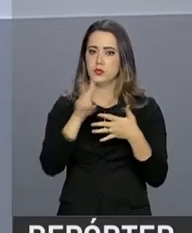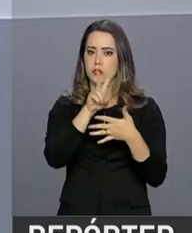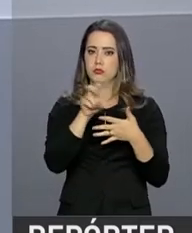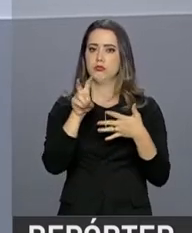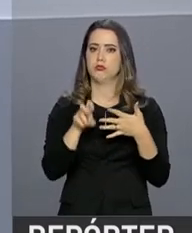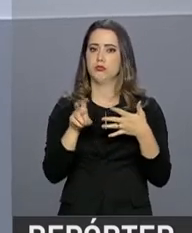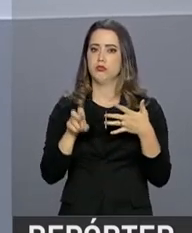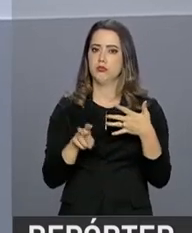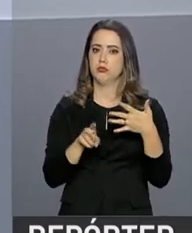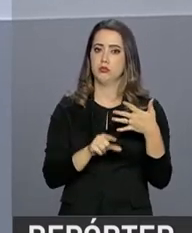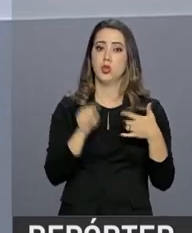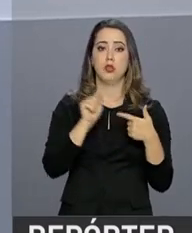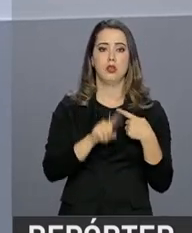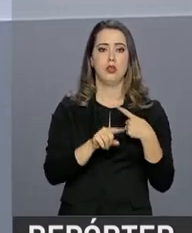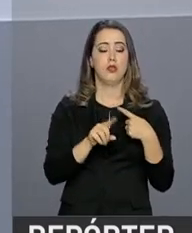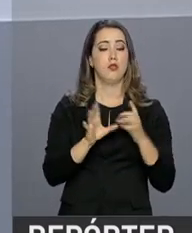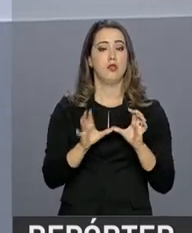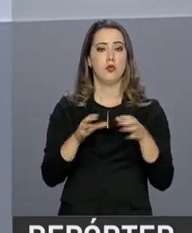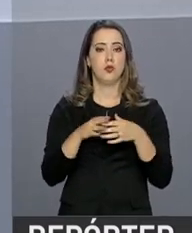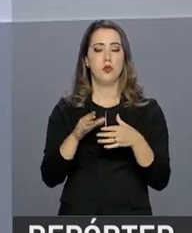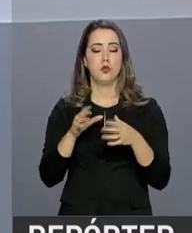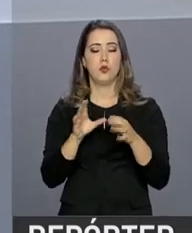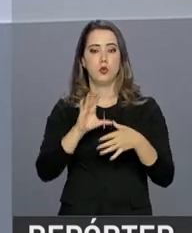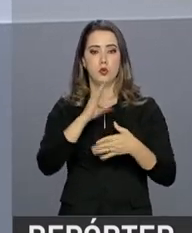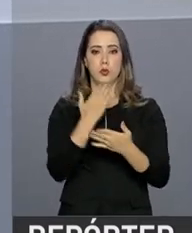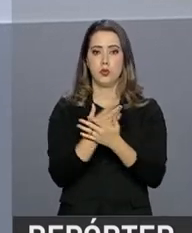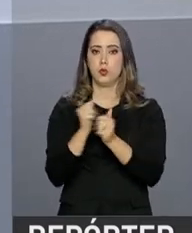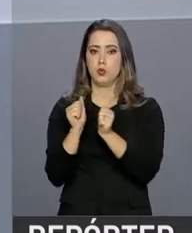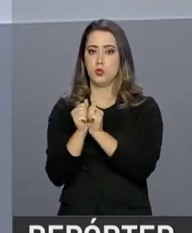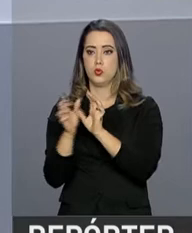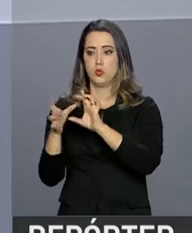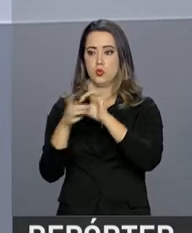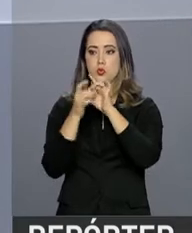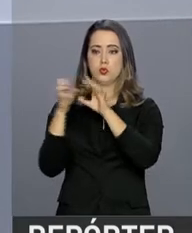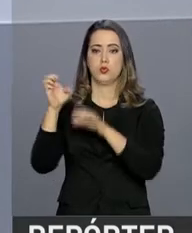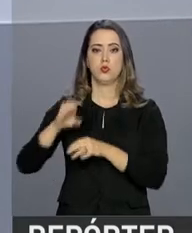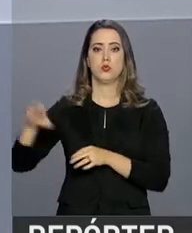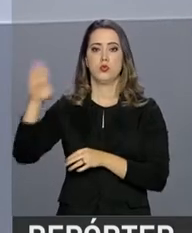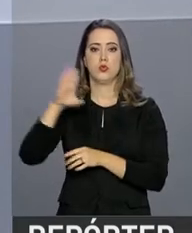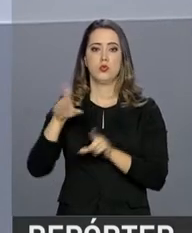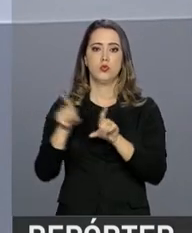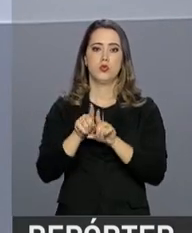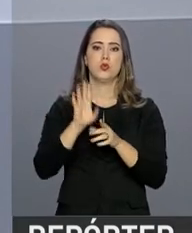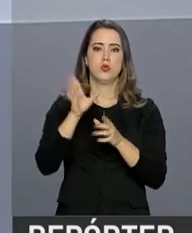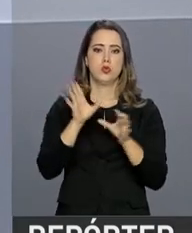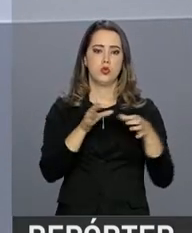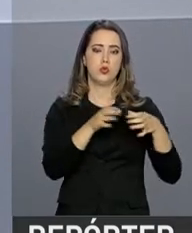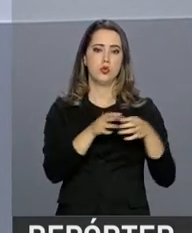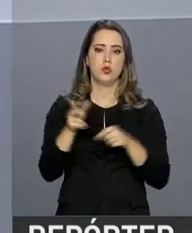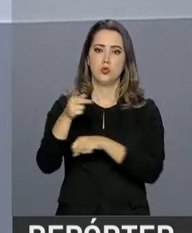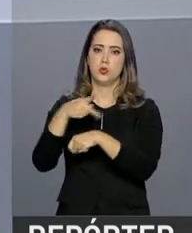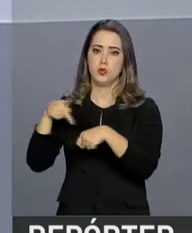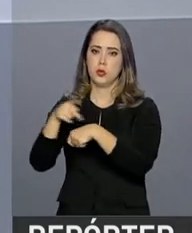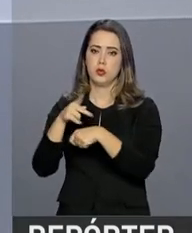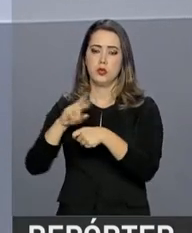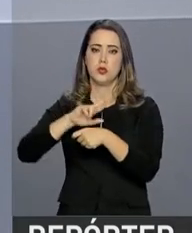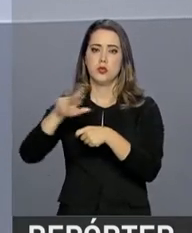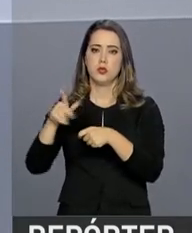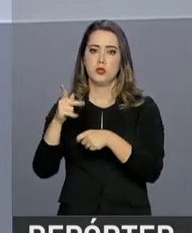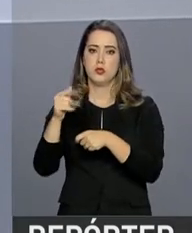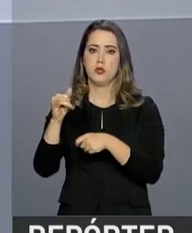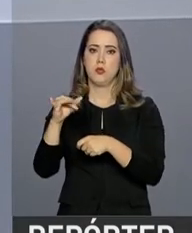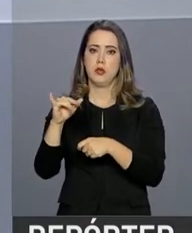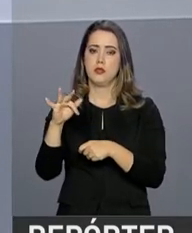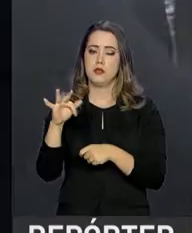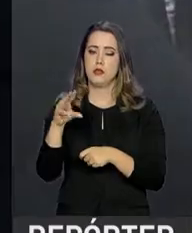destaque para o acordo do bloco com a união européia e consolidação de parcerias já existentes o grupo aliança do